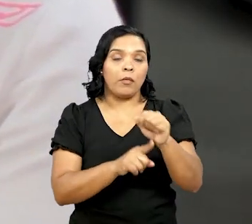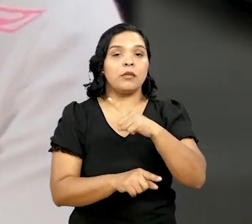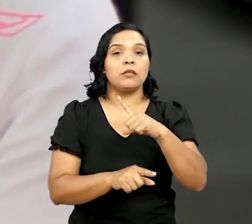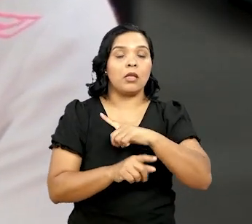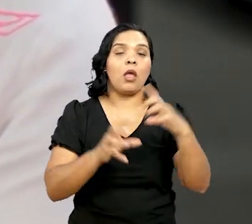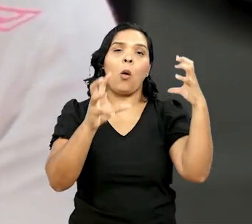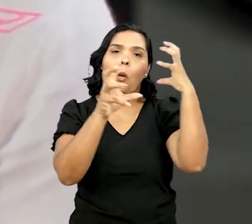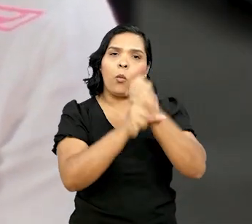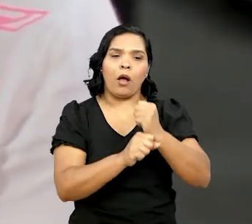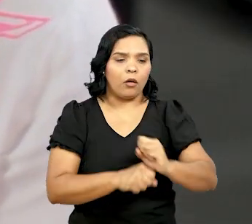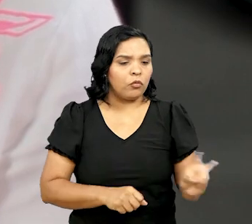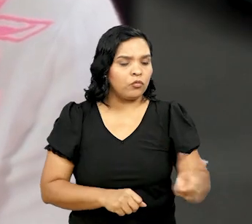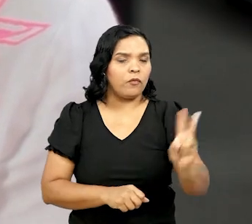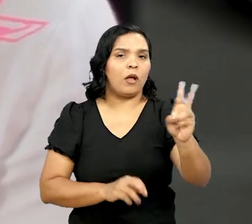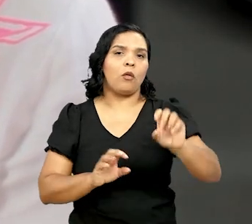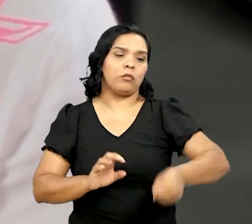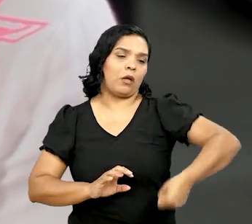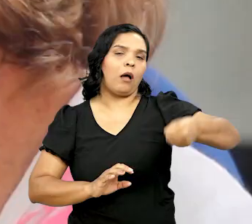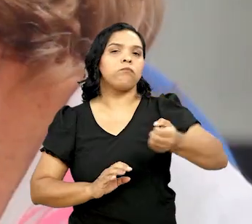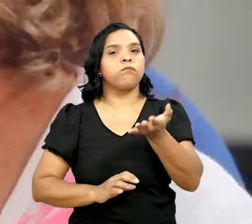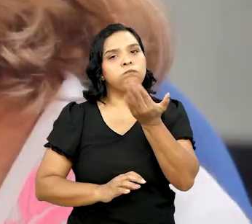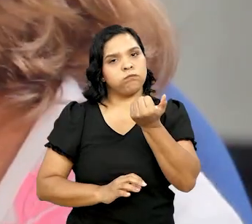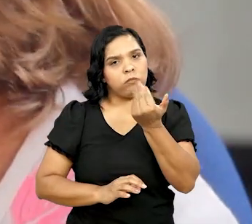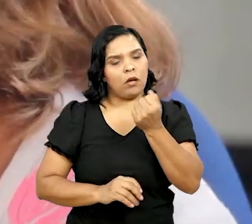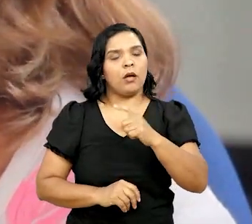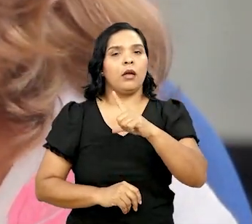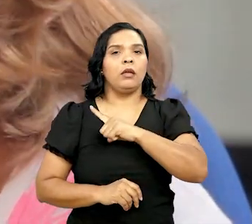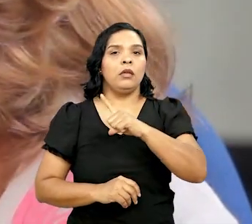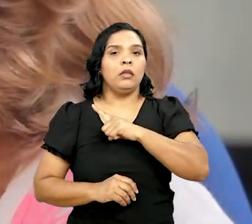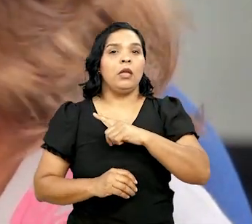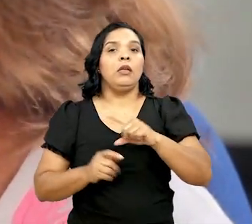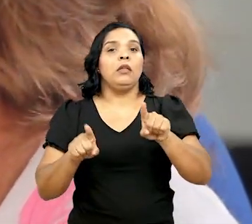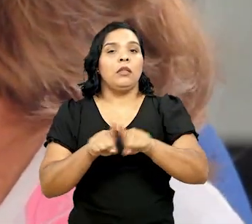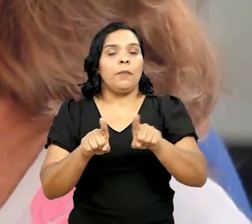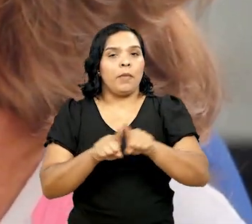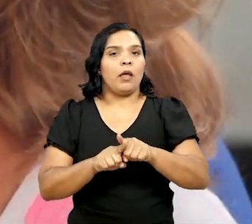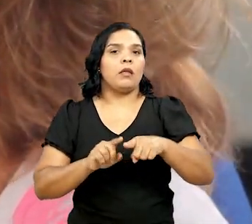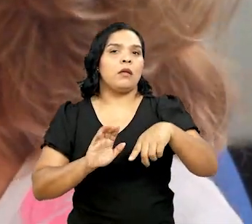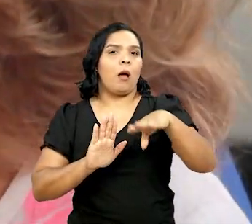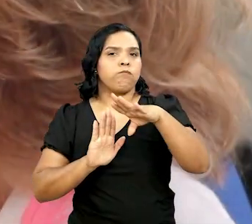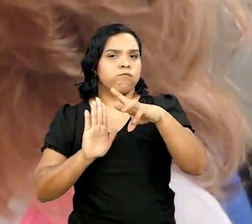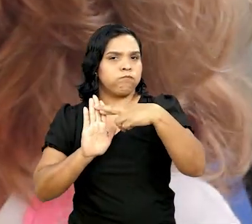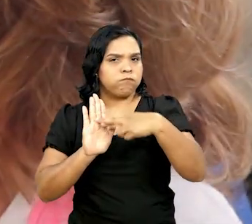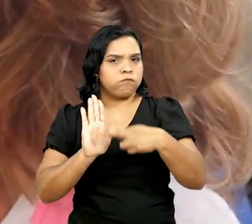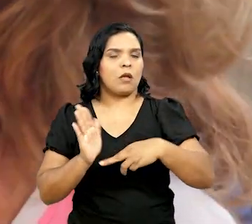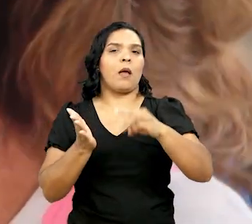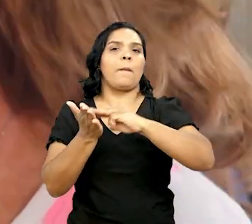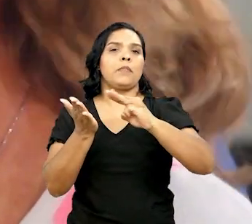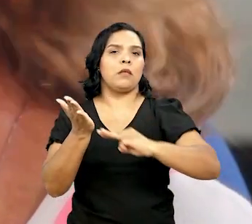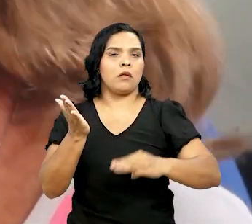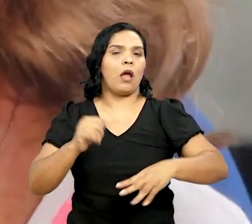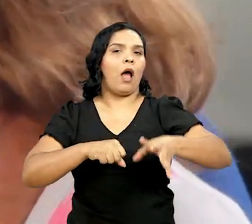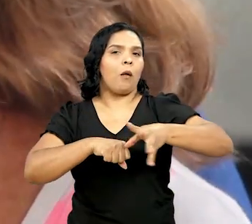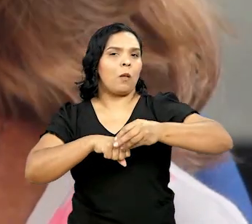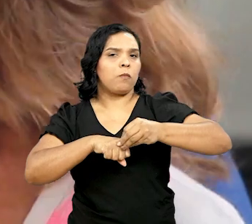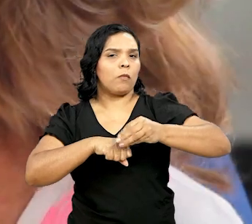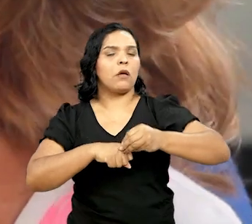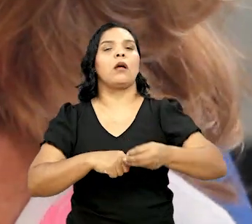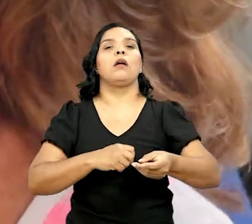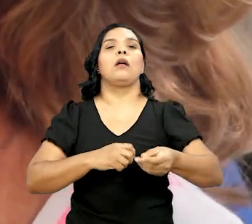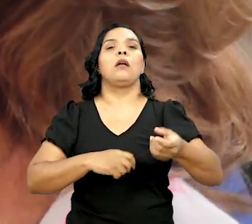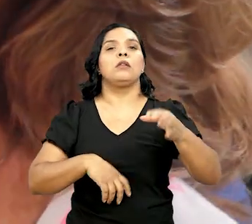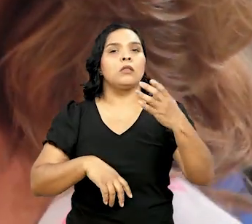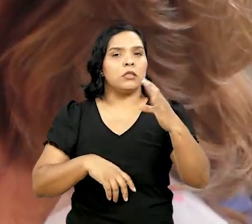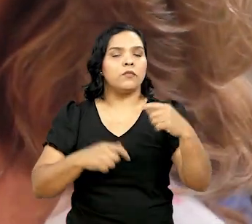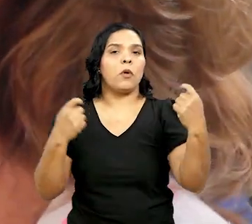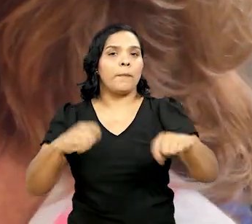fato, o cálculo do valor da cesta básica. Existem critérios metodológicos, né, como todo conhecimento científico,